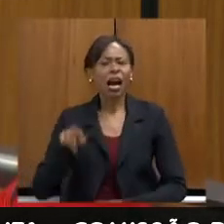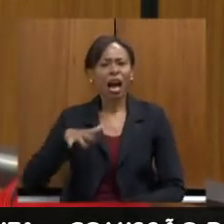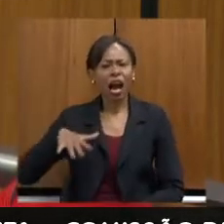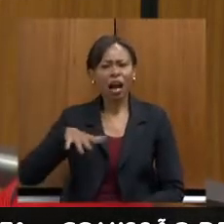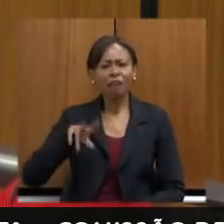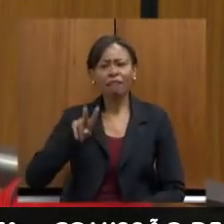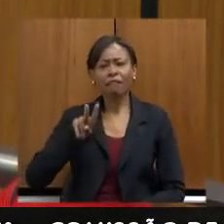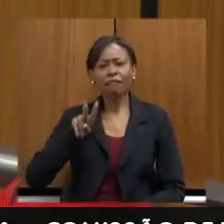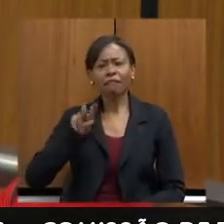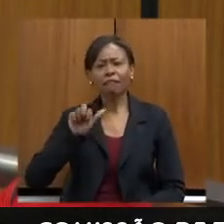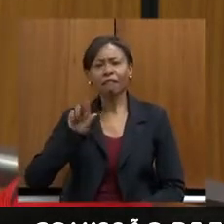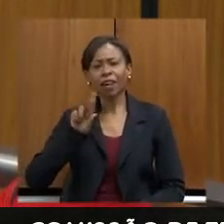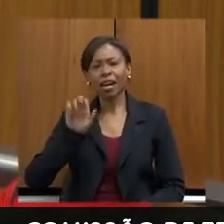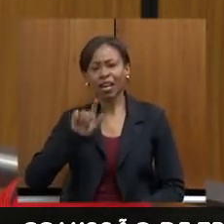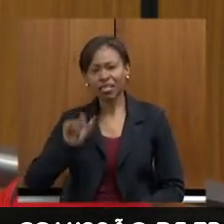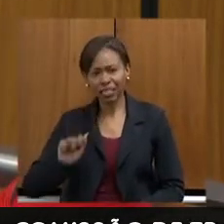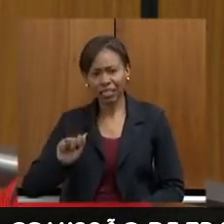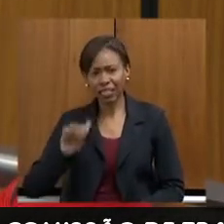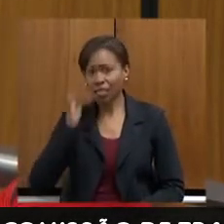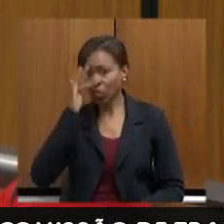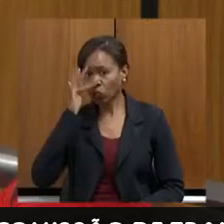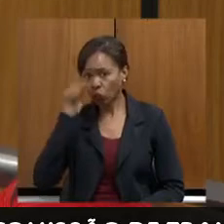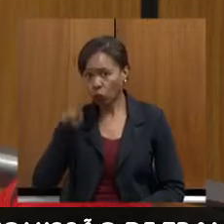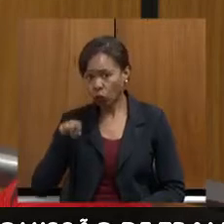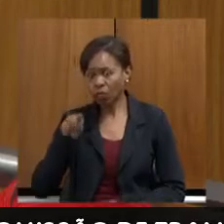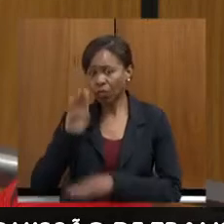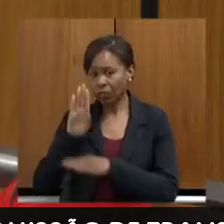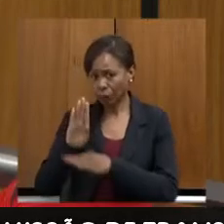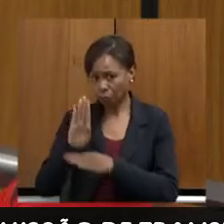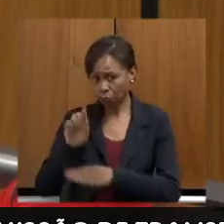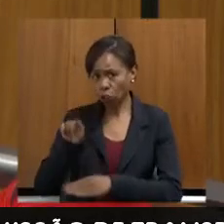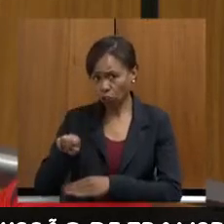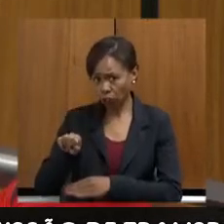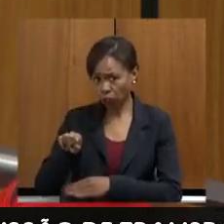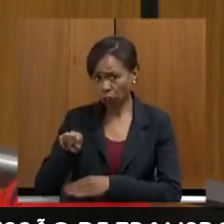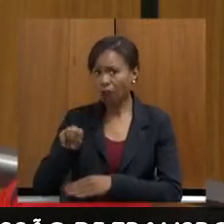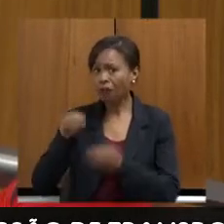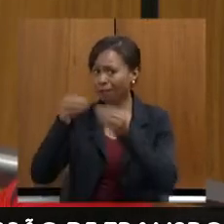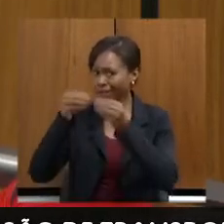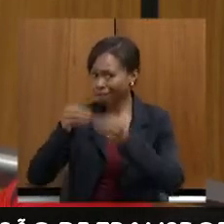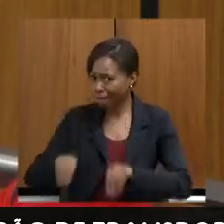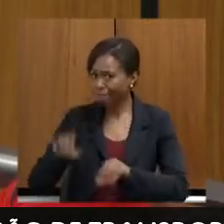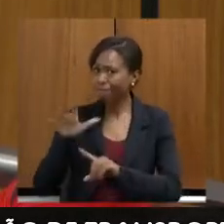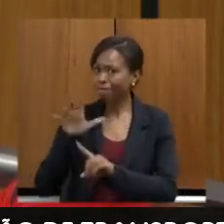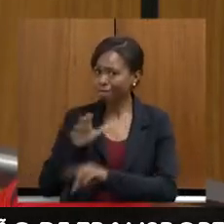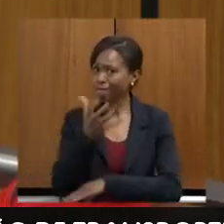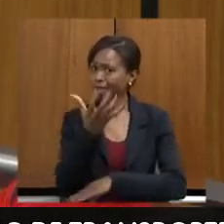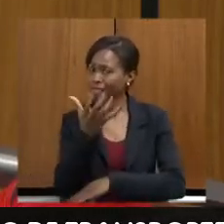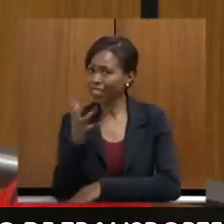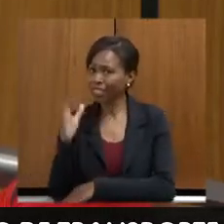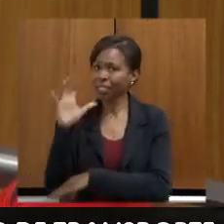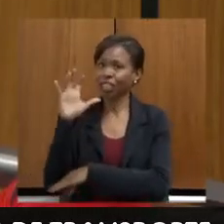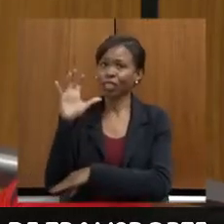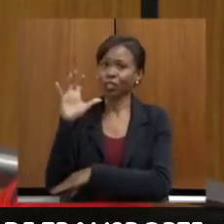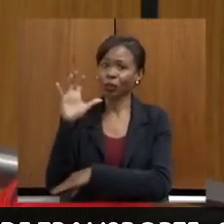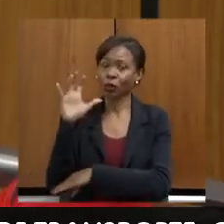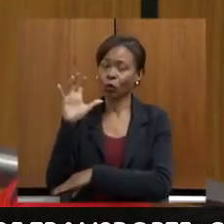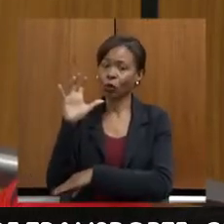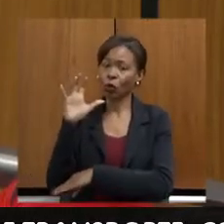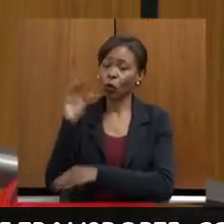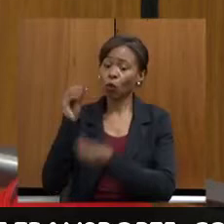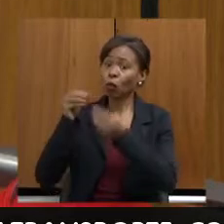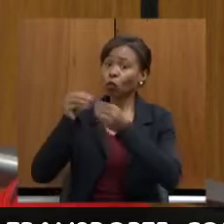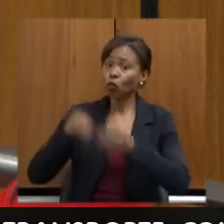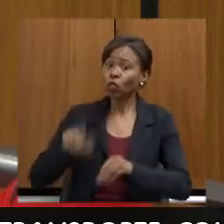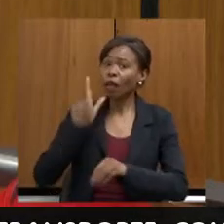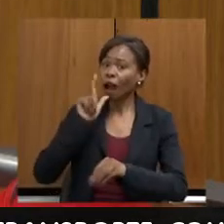Várzea das Flores é usado em Betim ela sofrer assim um grande dano ambiental é comprometendo o abastecimento de água